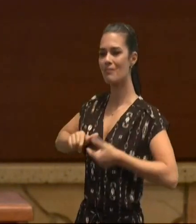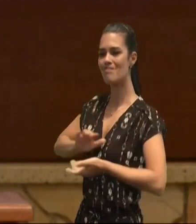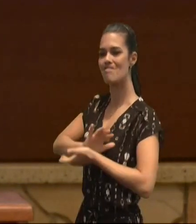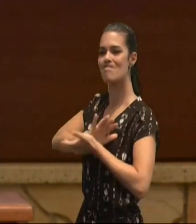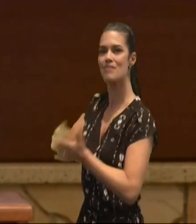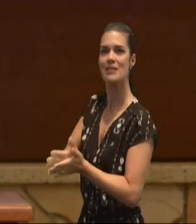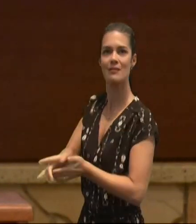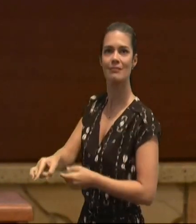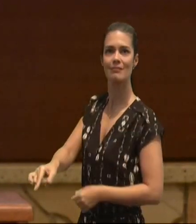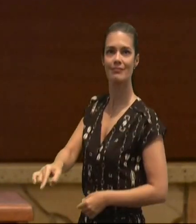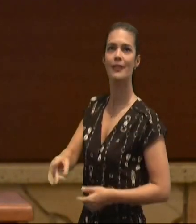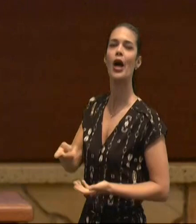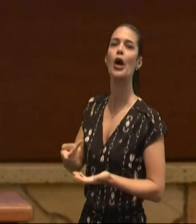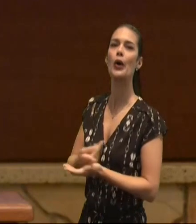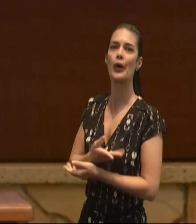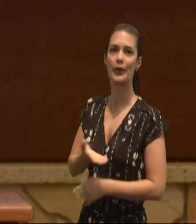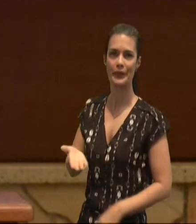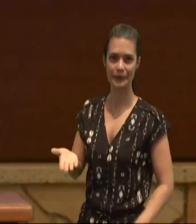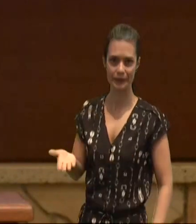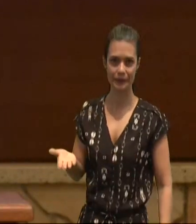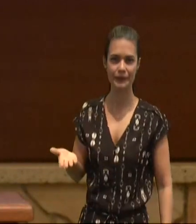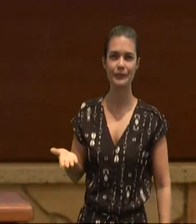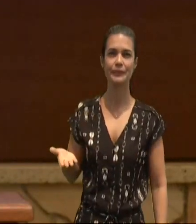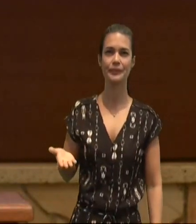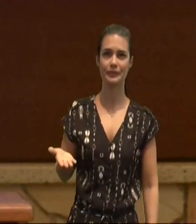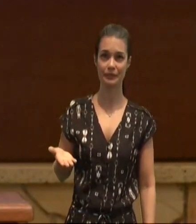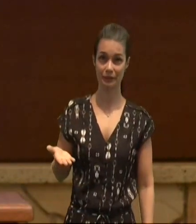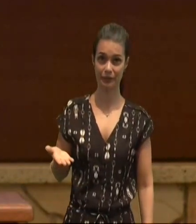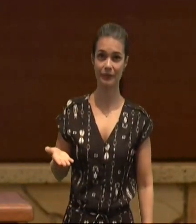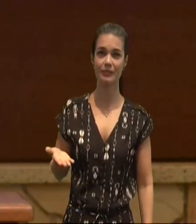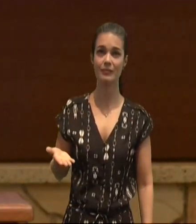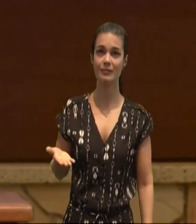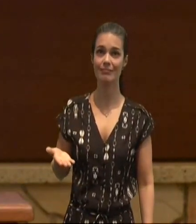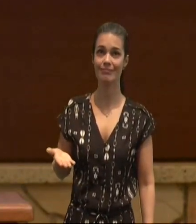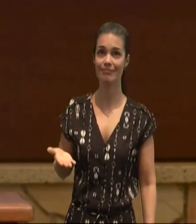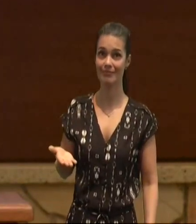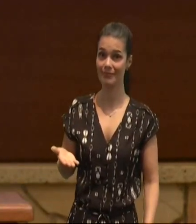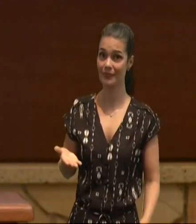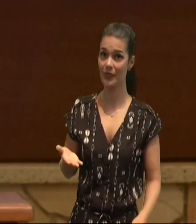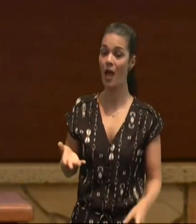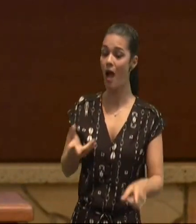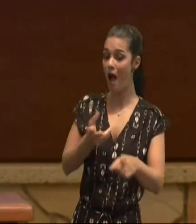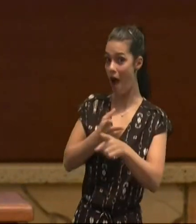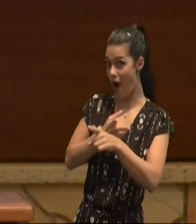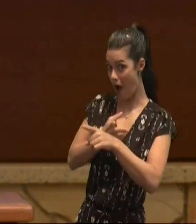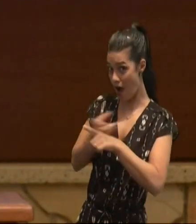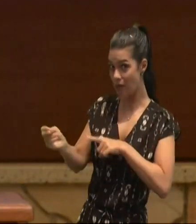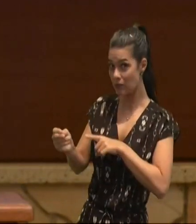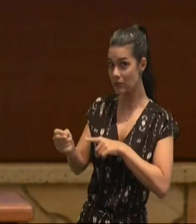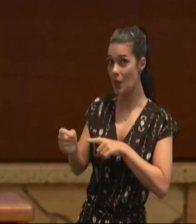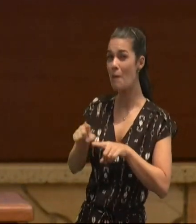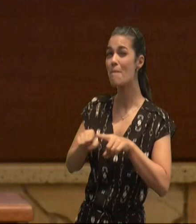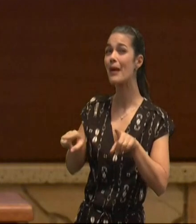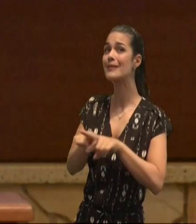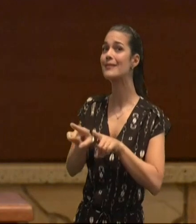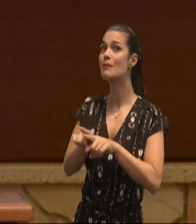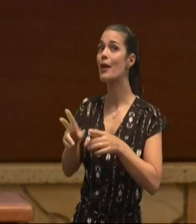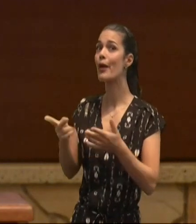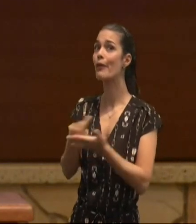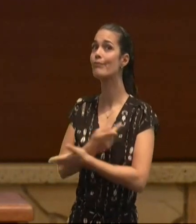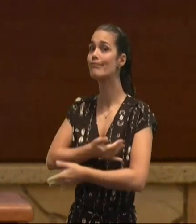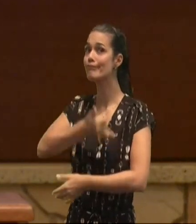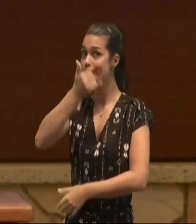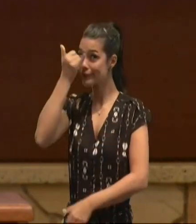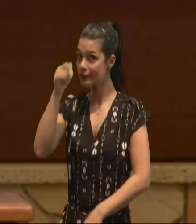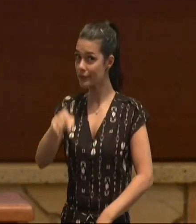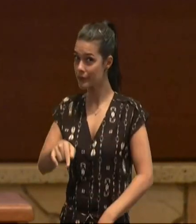batalha. Além de serem vencidos, aconteceu um episódio que abalou todo o povo.